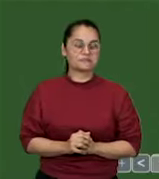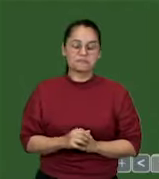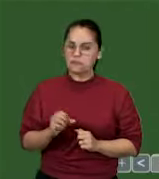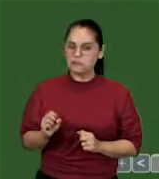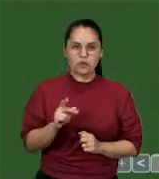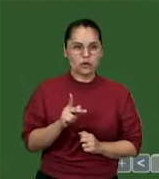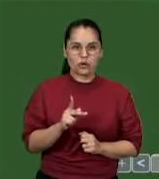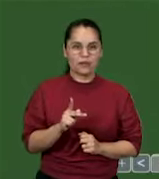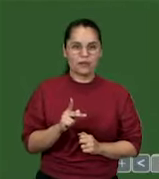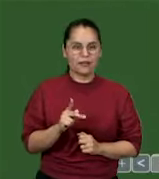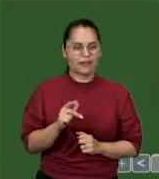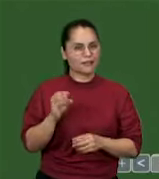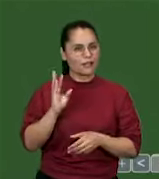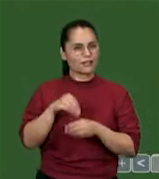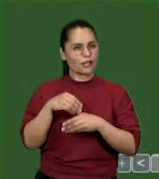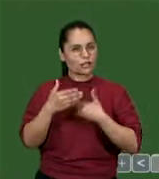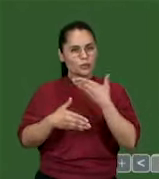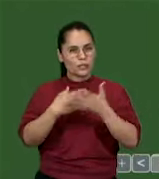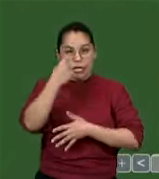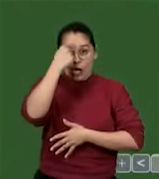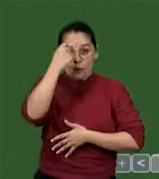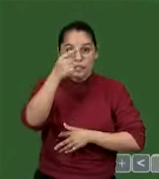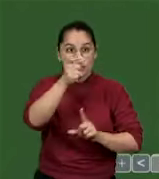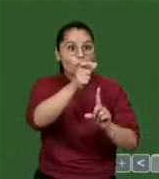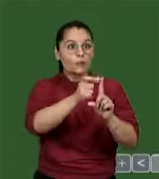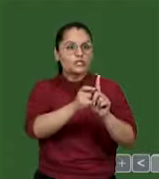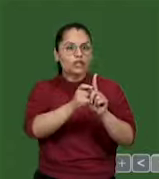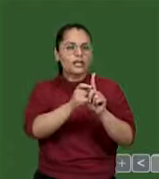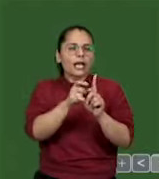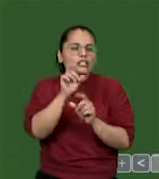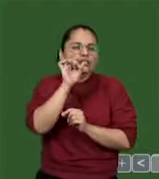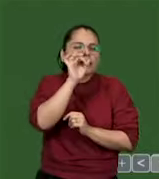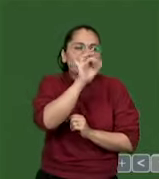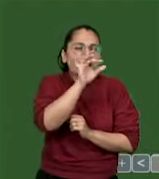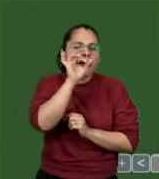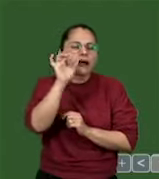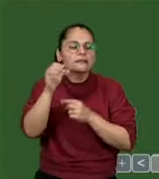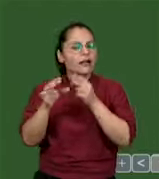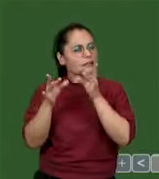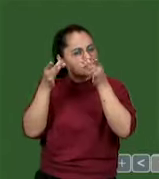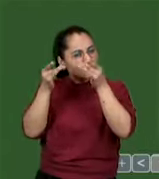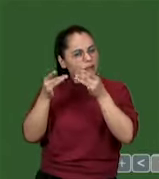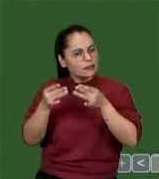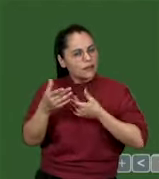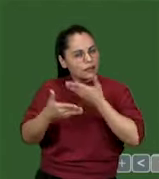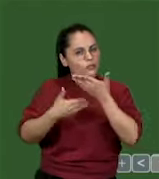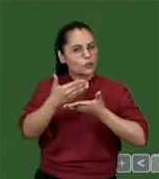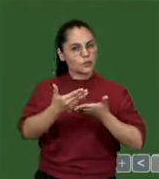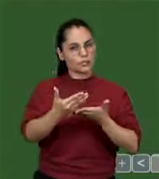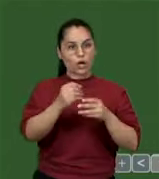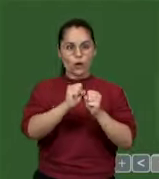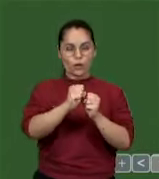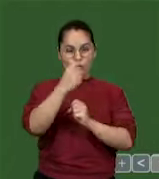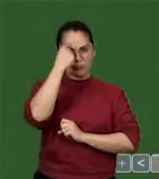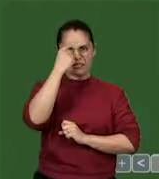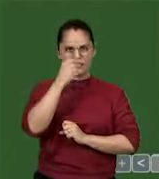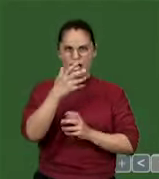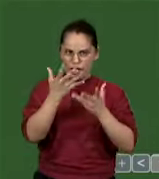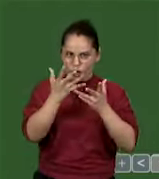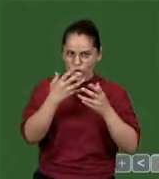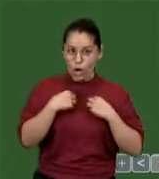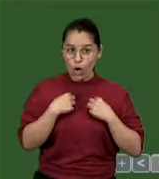Ok, fez parte de um processo. Eu pensei o meu personagem passo a passo. Eu posso pensar nele agora, se eu quero construir vestimentas,